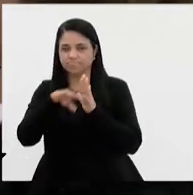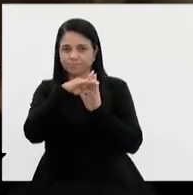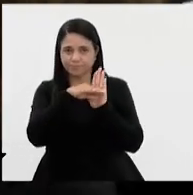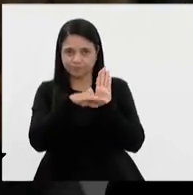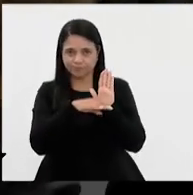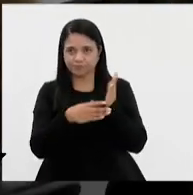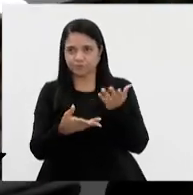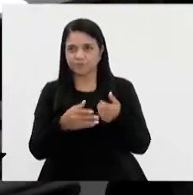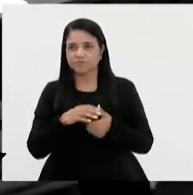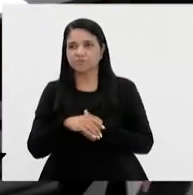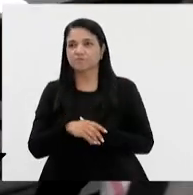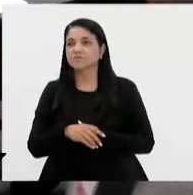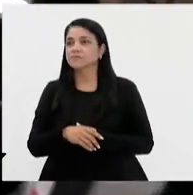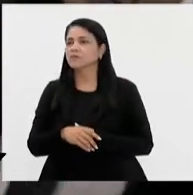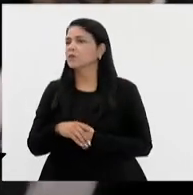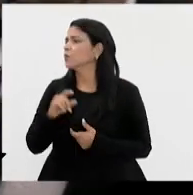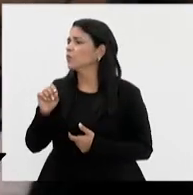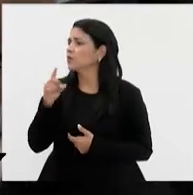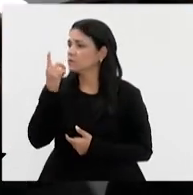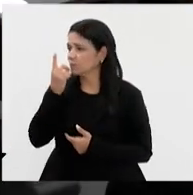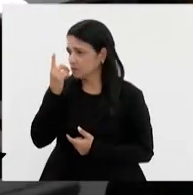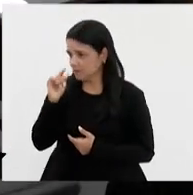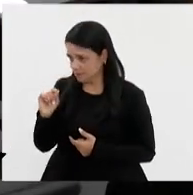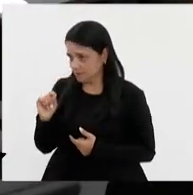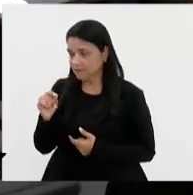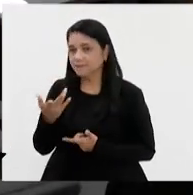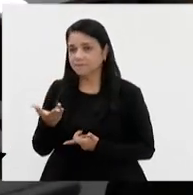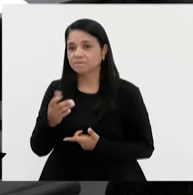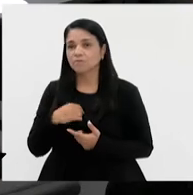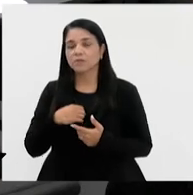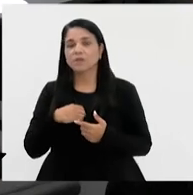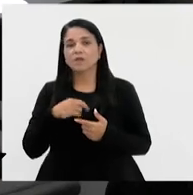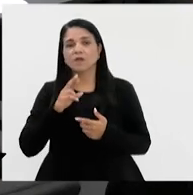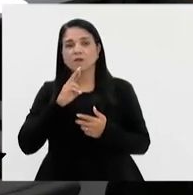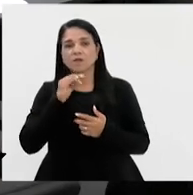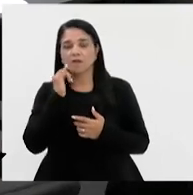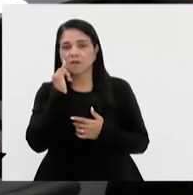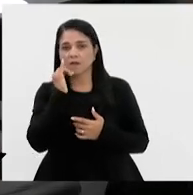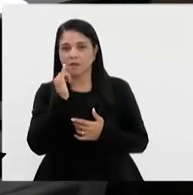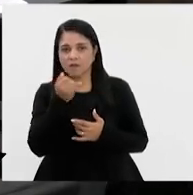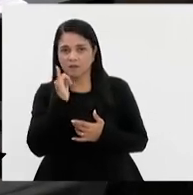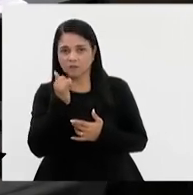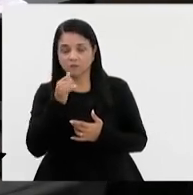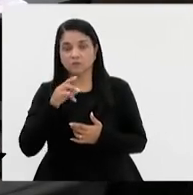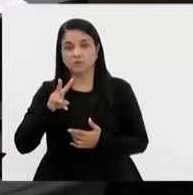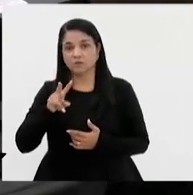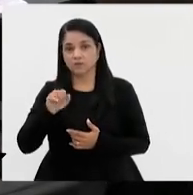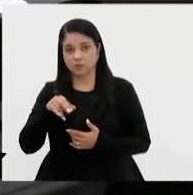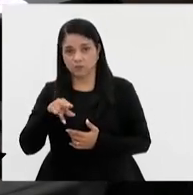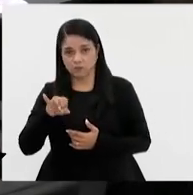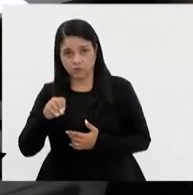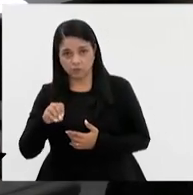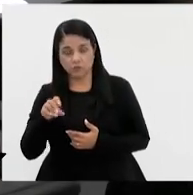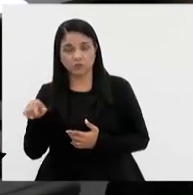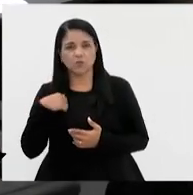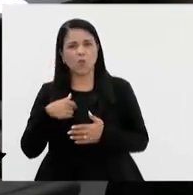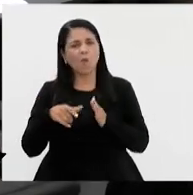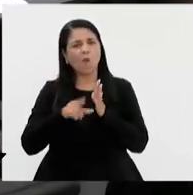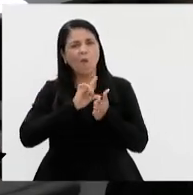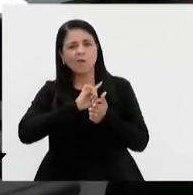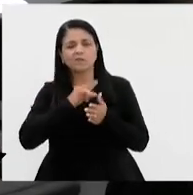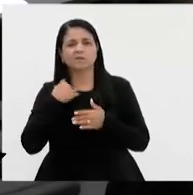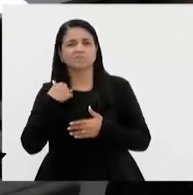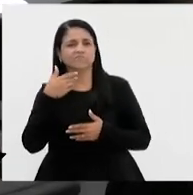Então, pois não, deputado. Presidente, a relatoria do deputado Cozzolino, até falei com ele ontem,